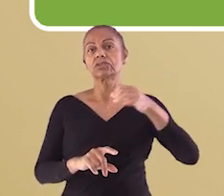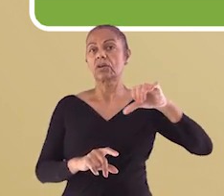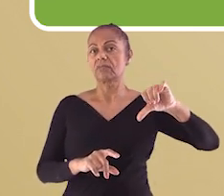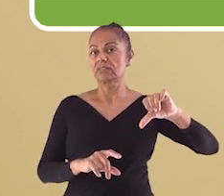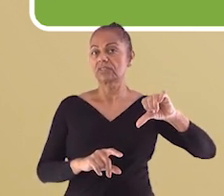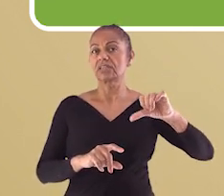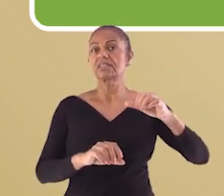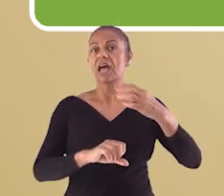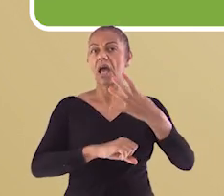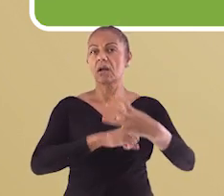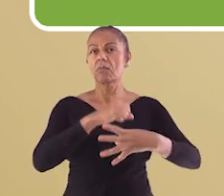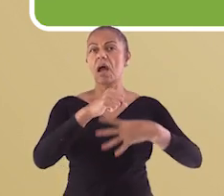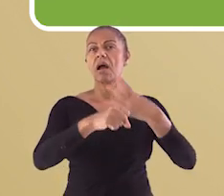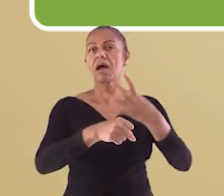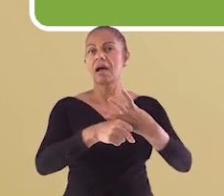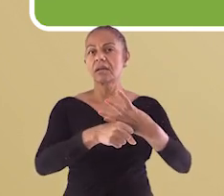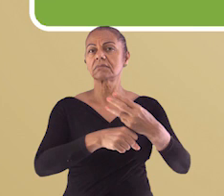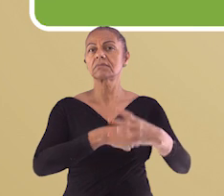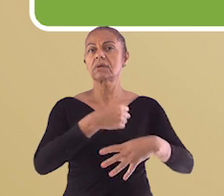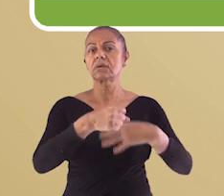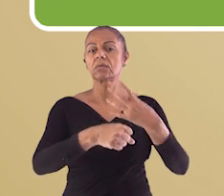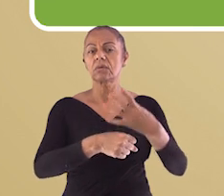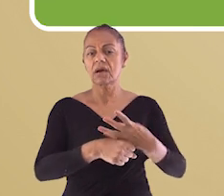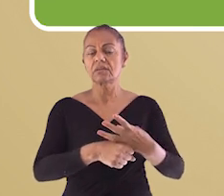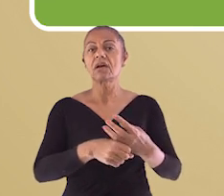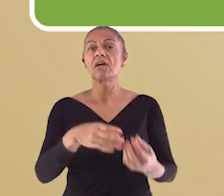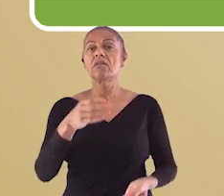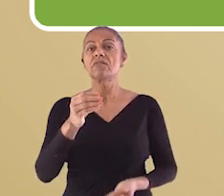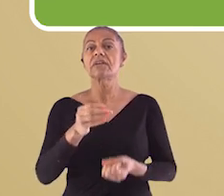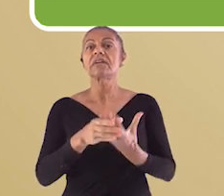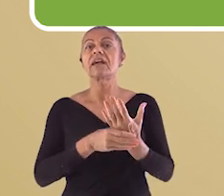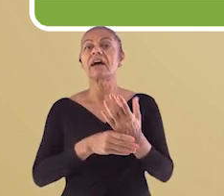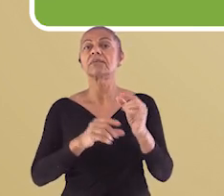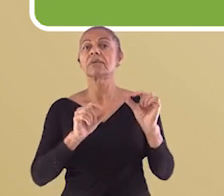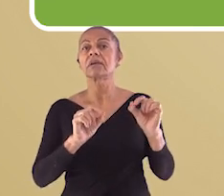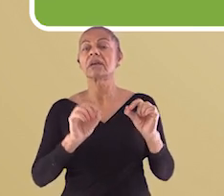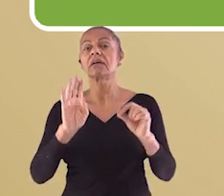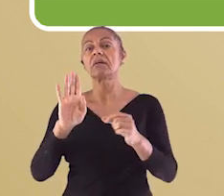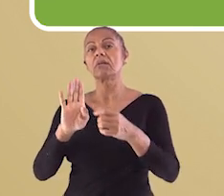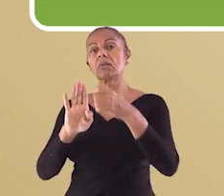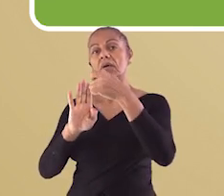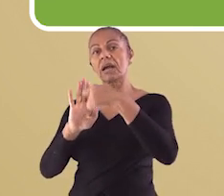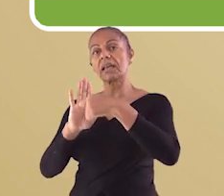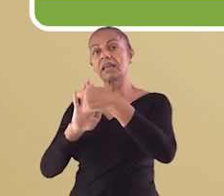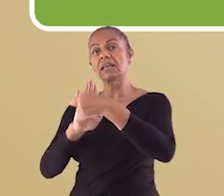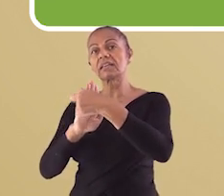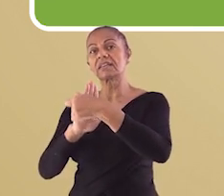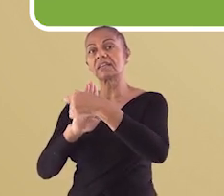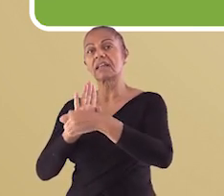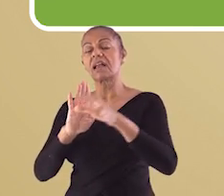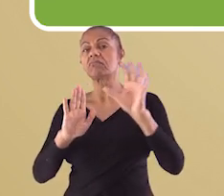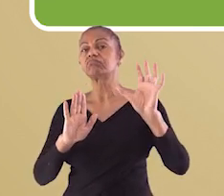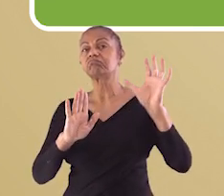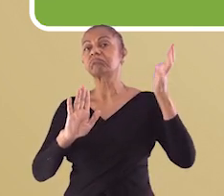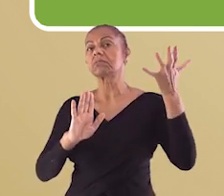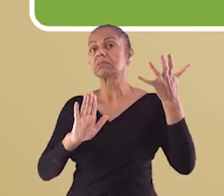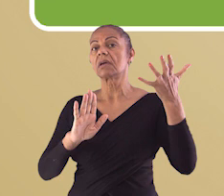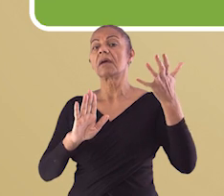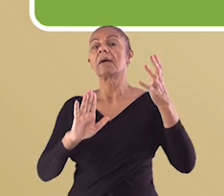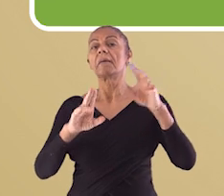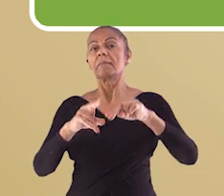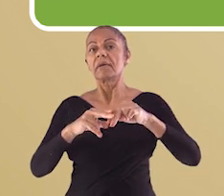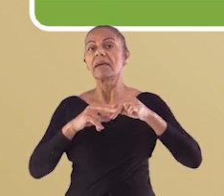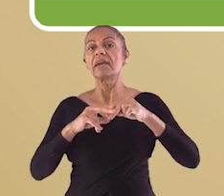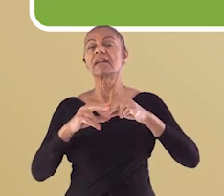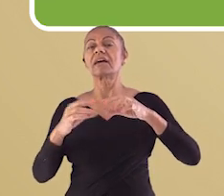ano bissexto foi criado para que o calendário pudesse acompanhar os eventos causados pela translação da Terra, como